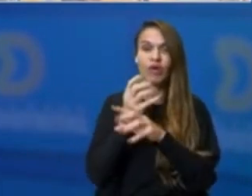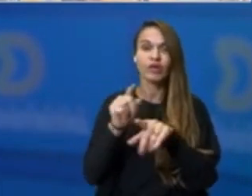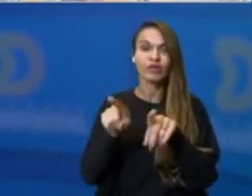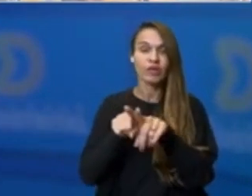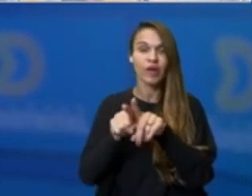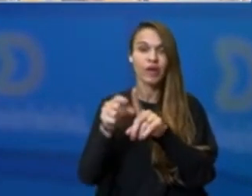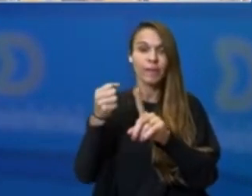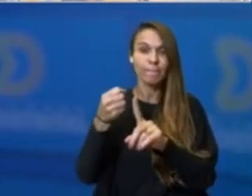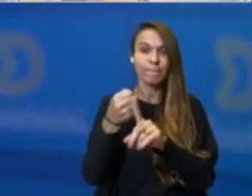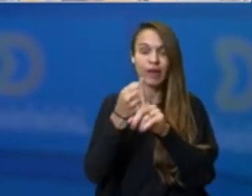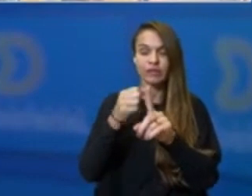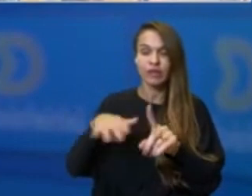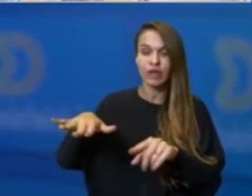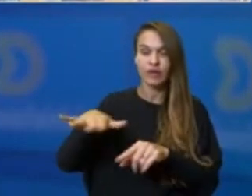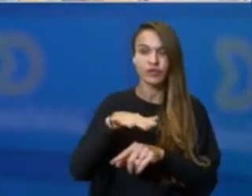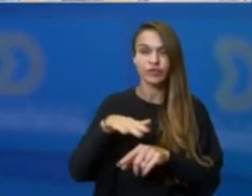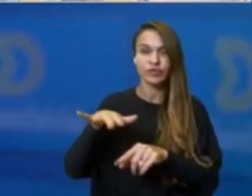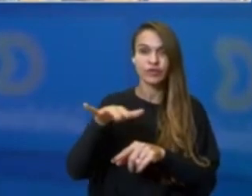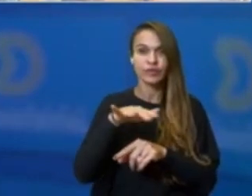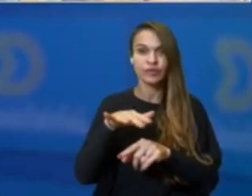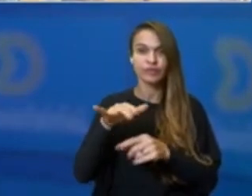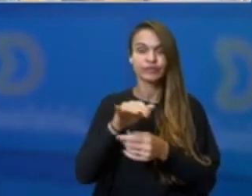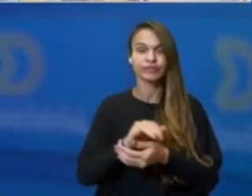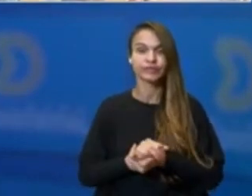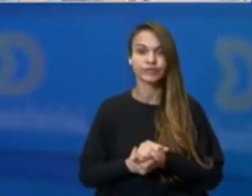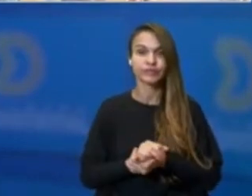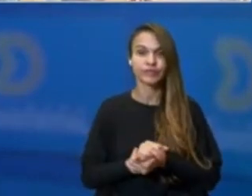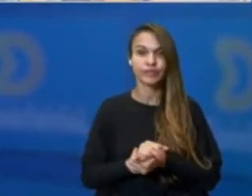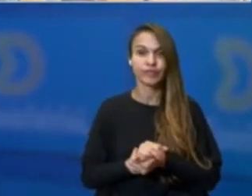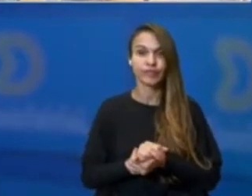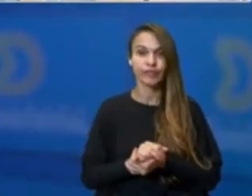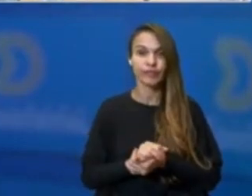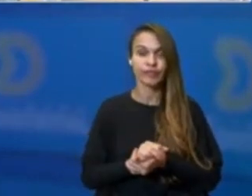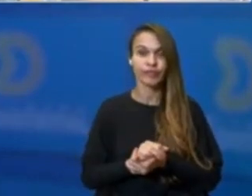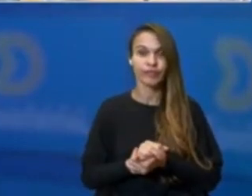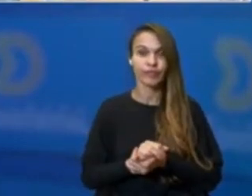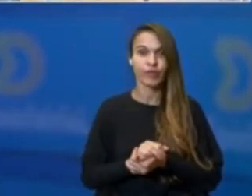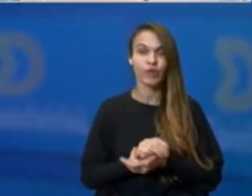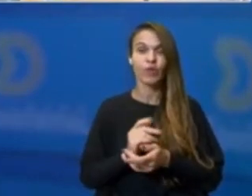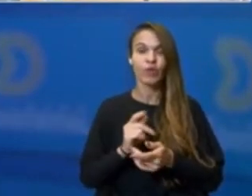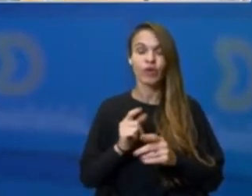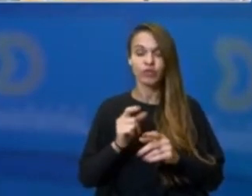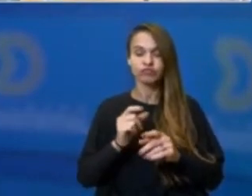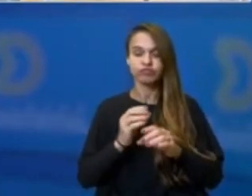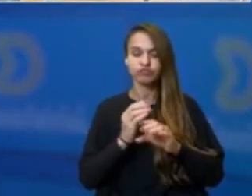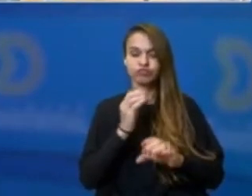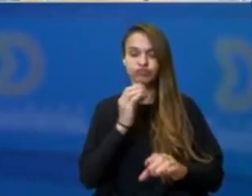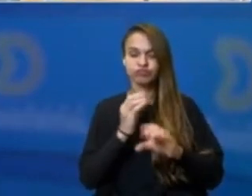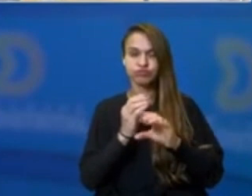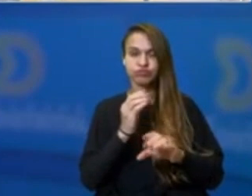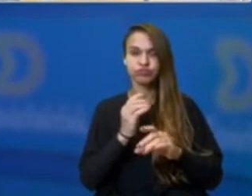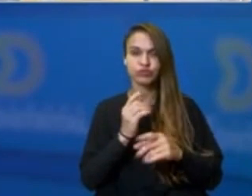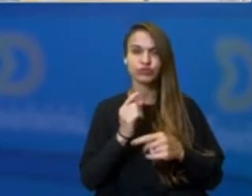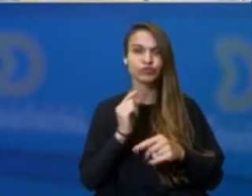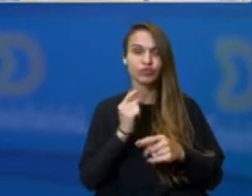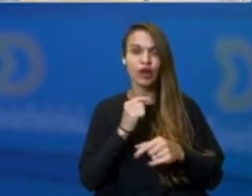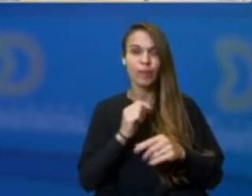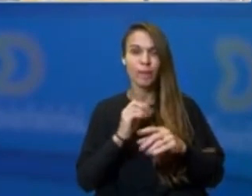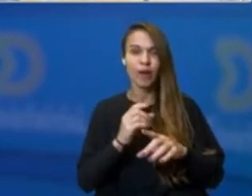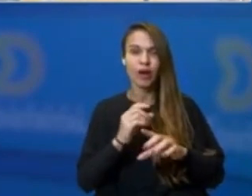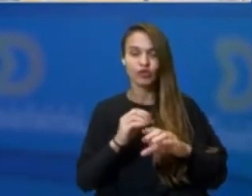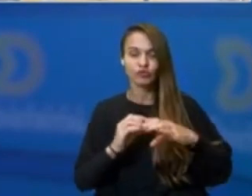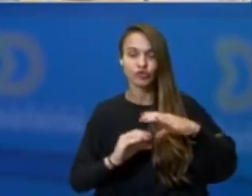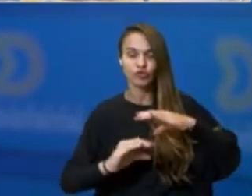região, a montante dela. Quanto à ocorrência de esgotos, observa que a maioria, 84%, não